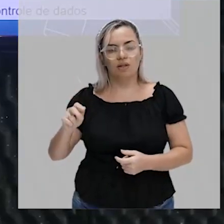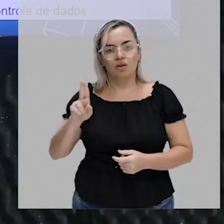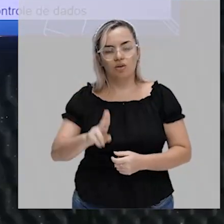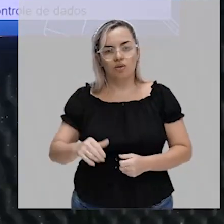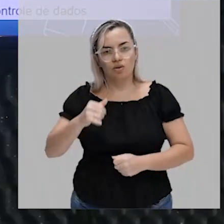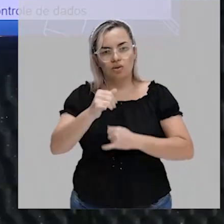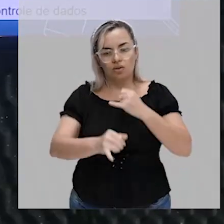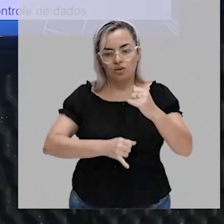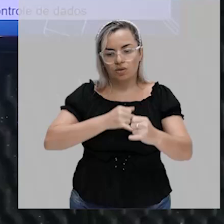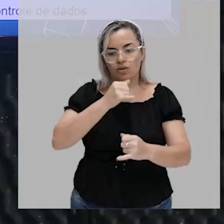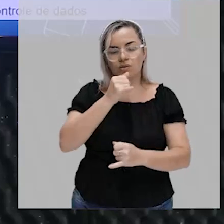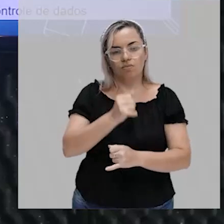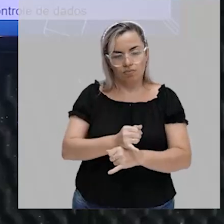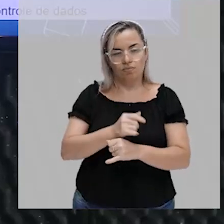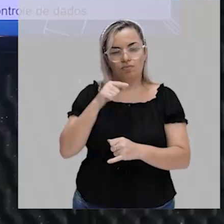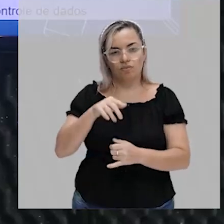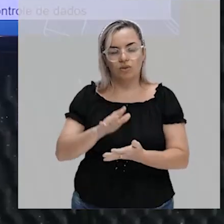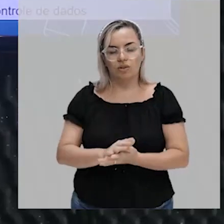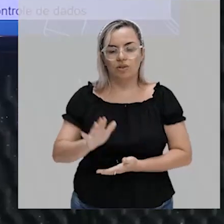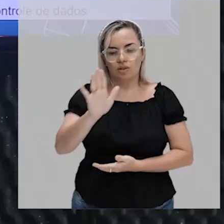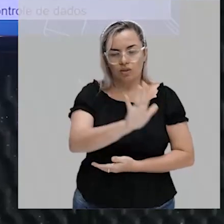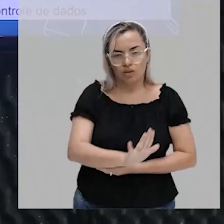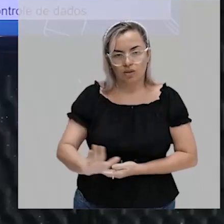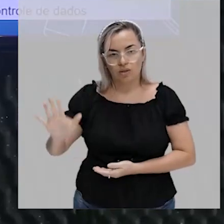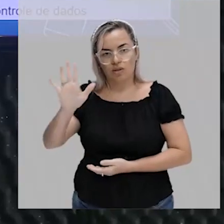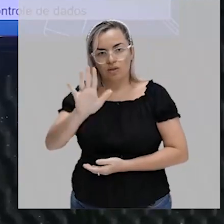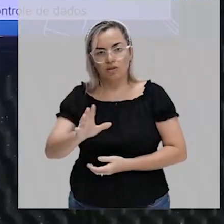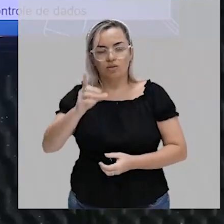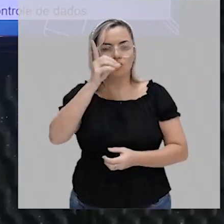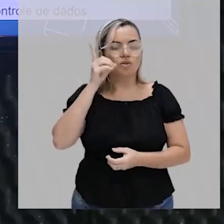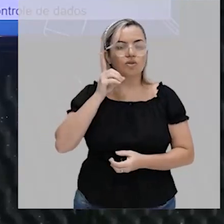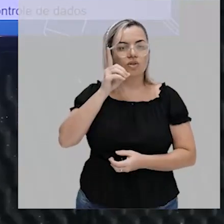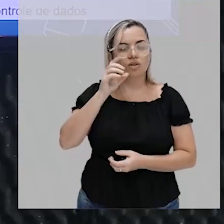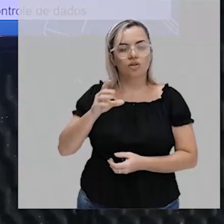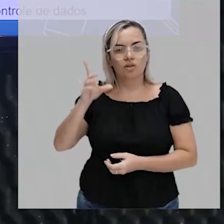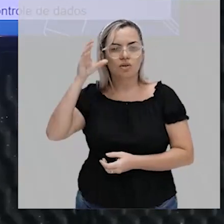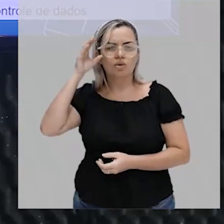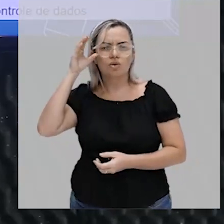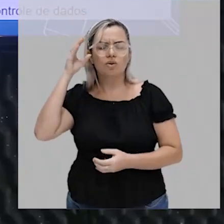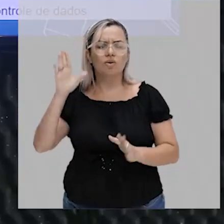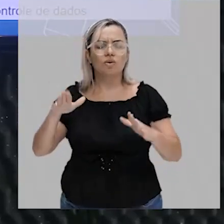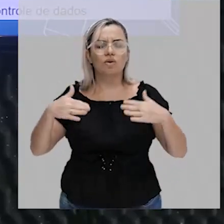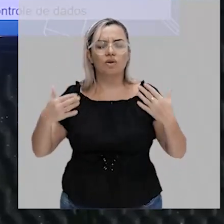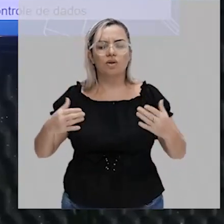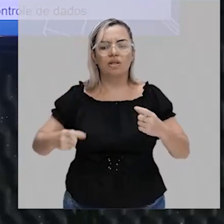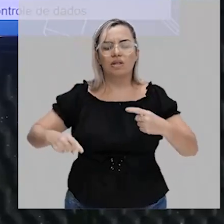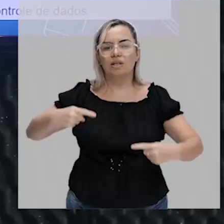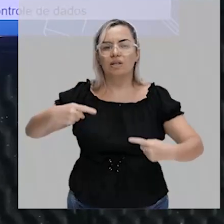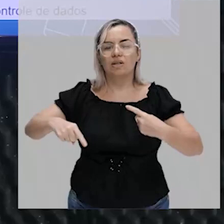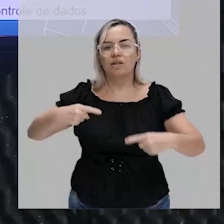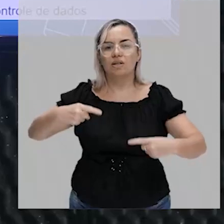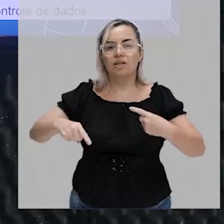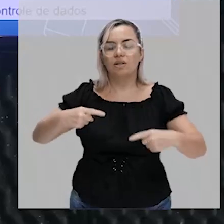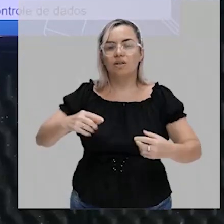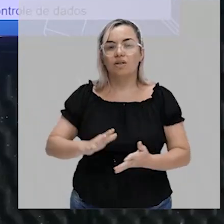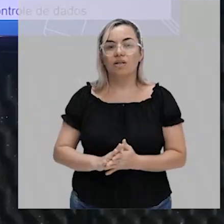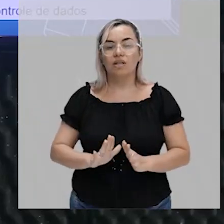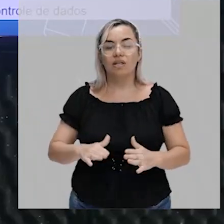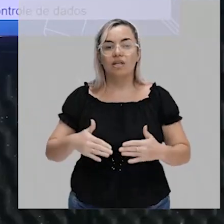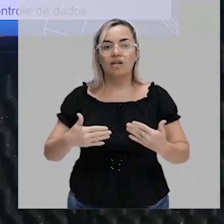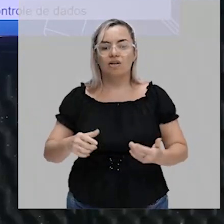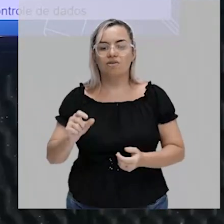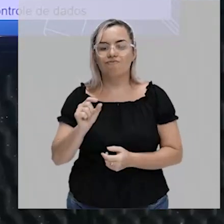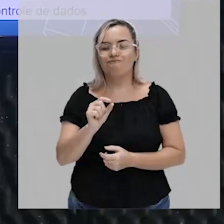finalizar com chave de ouro. O que essas nações de fato elas estão disputando unha a unha? a disputa de quem vai disseminar a